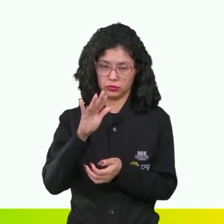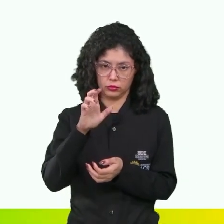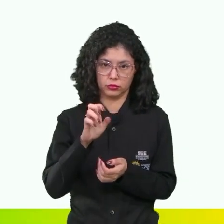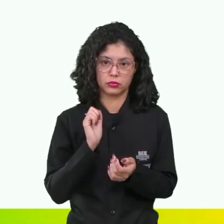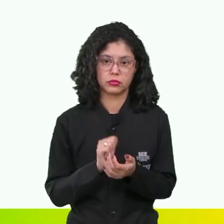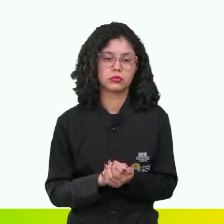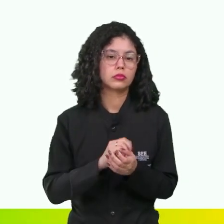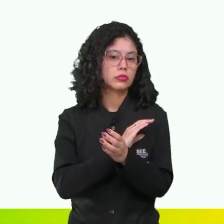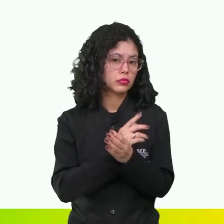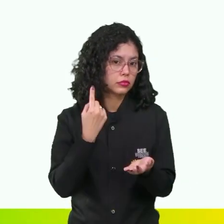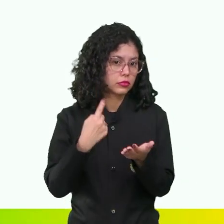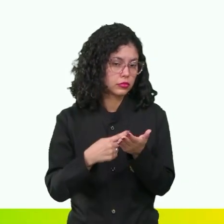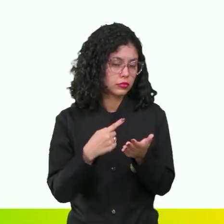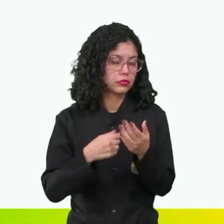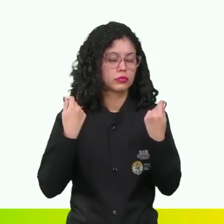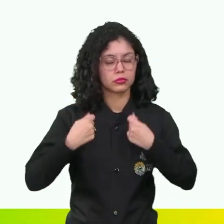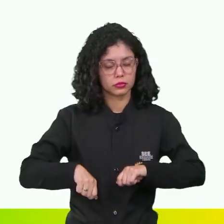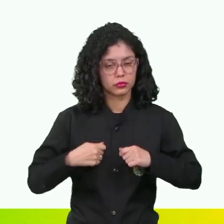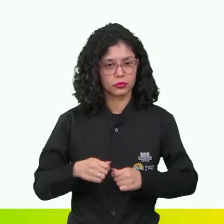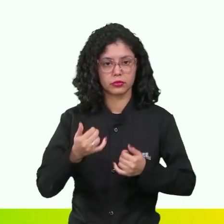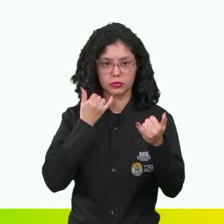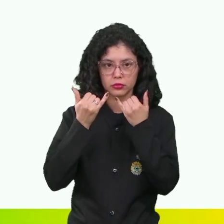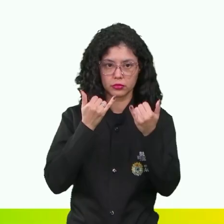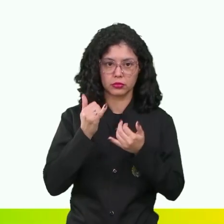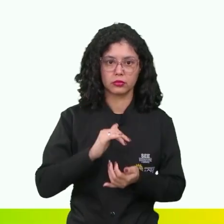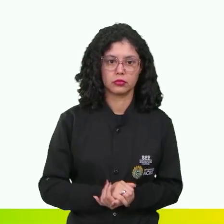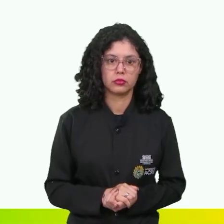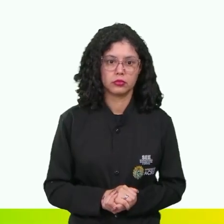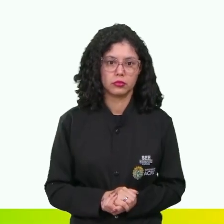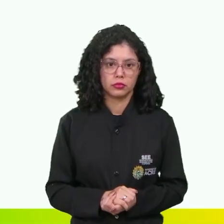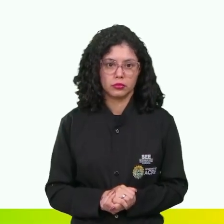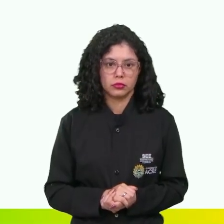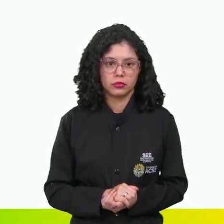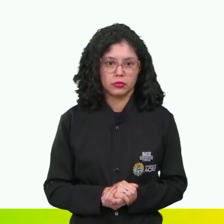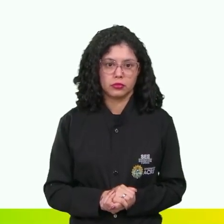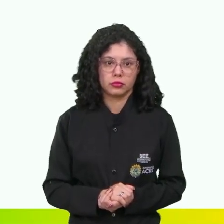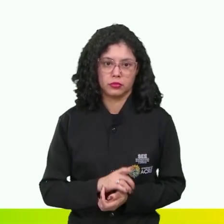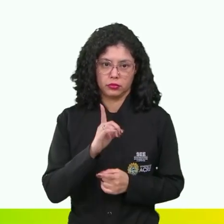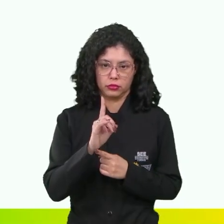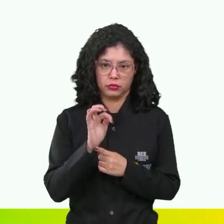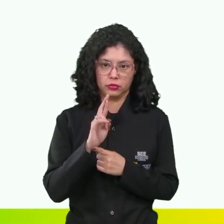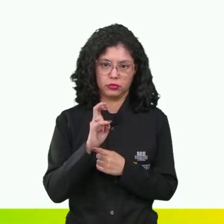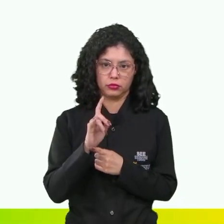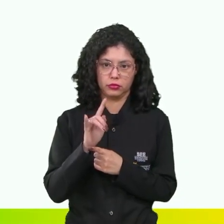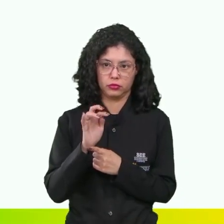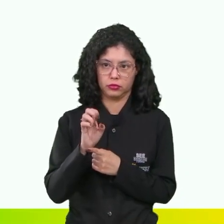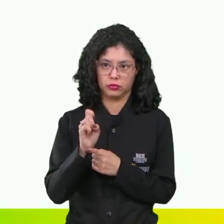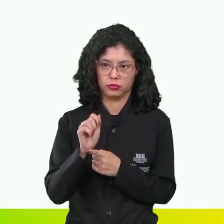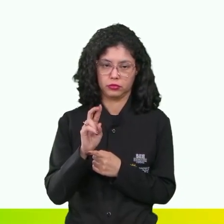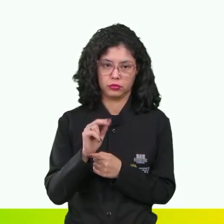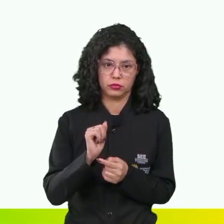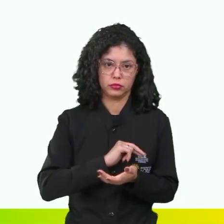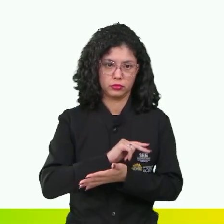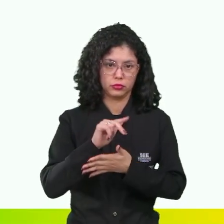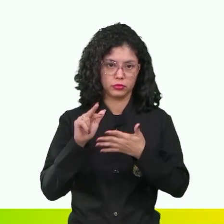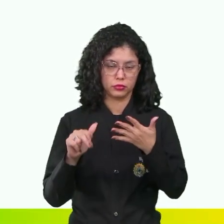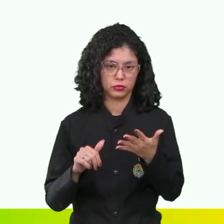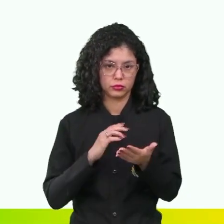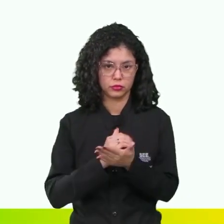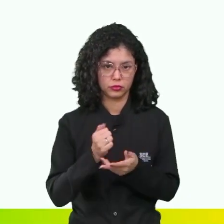que confirmam essa mesma informação? A questão de diversificar, busque